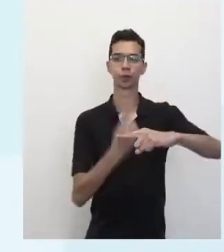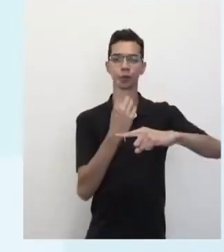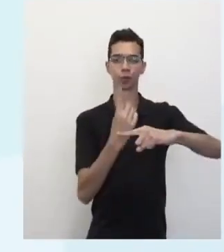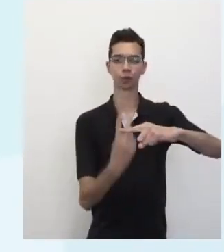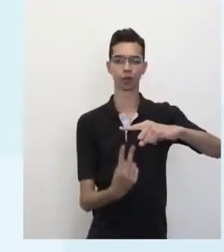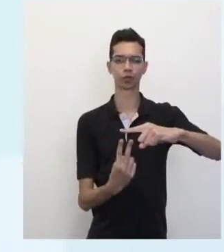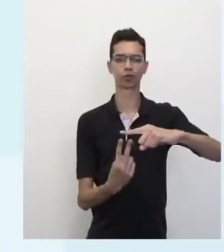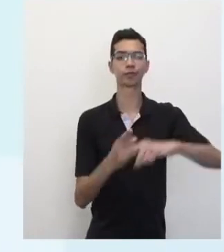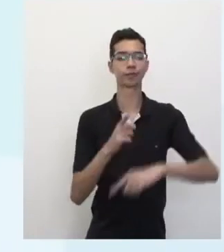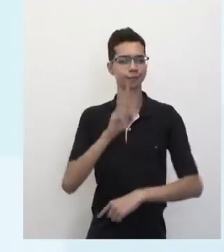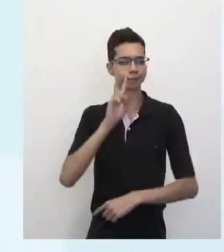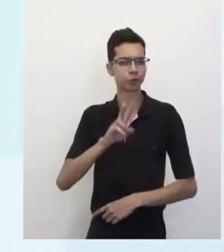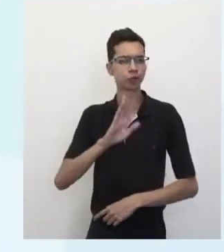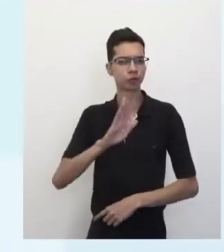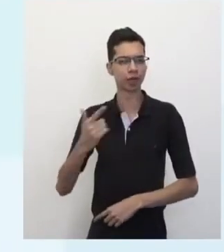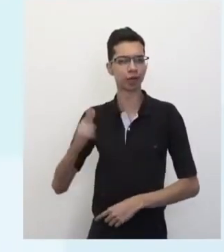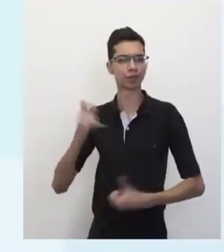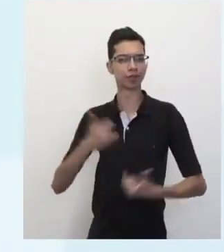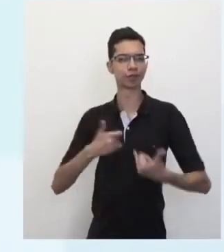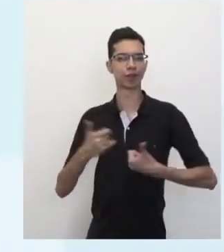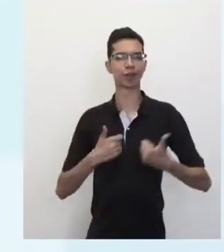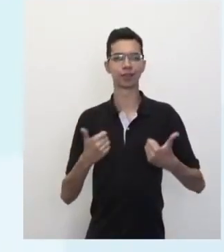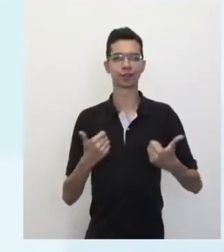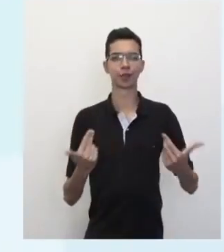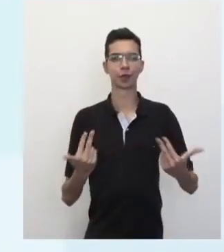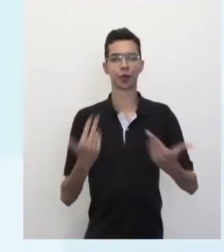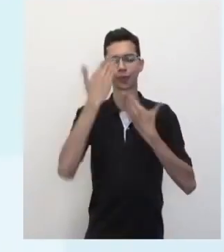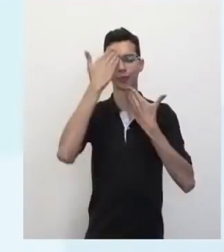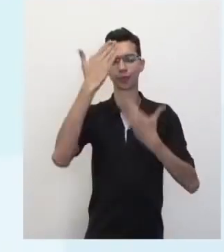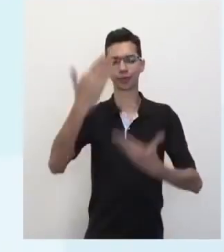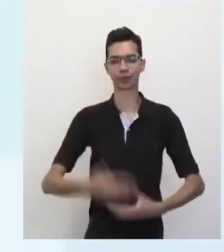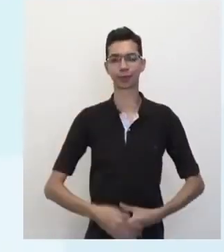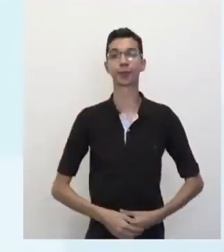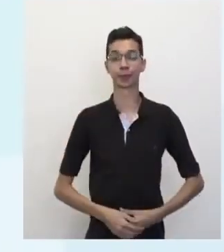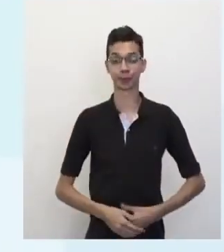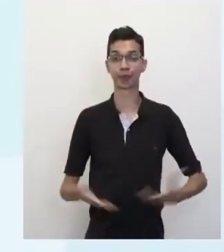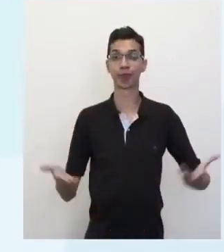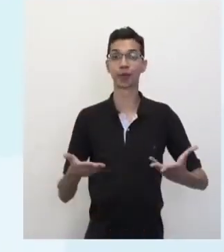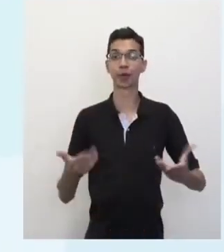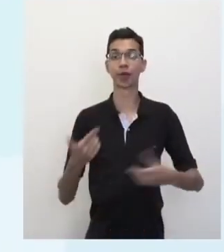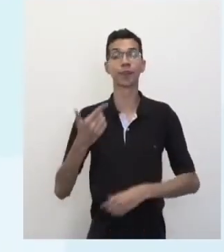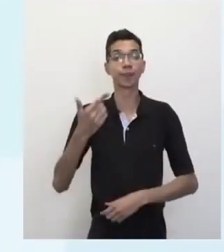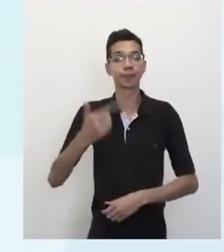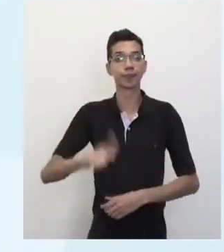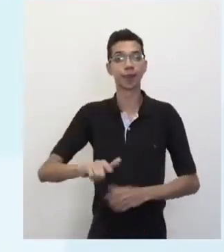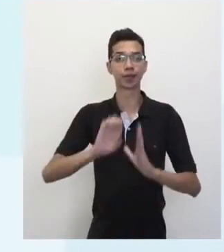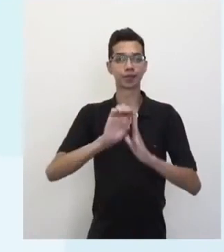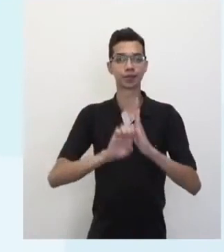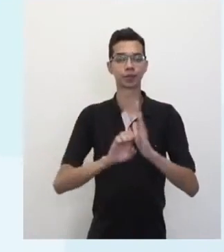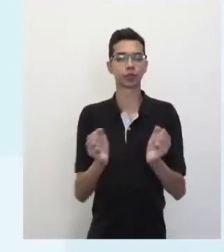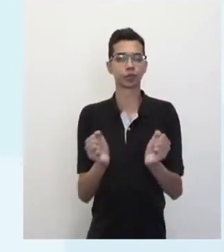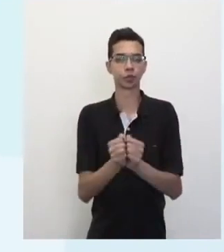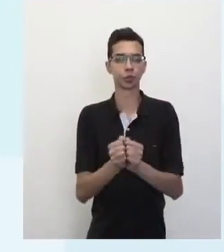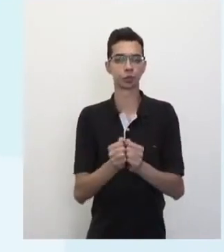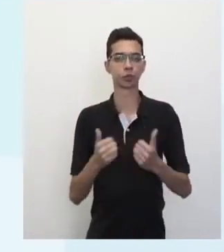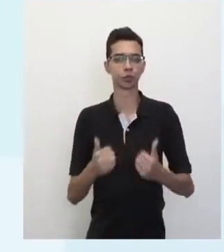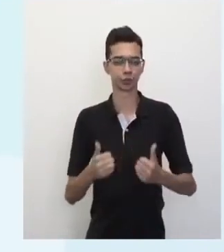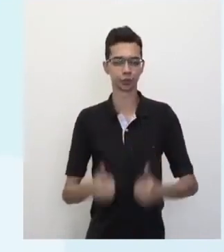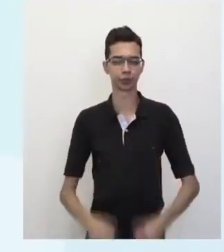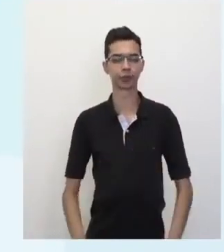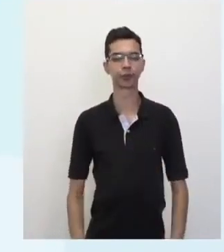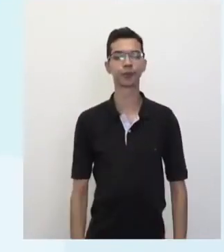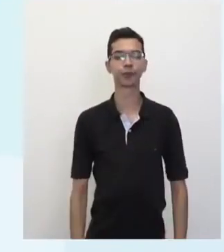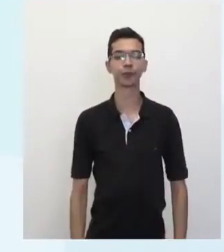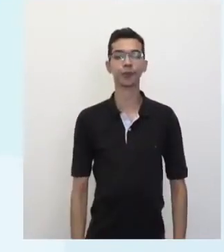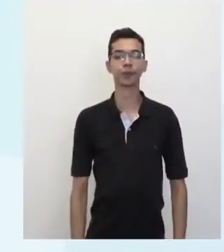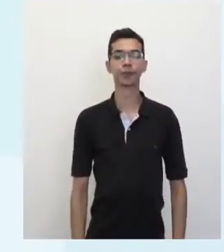visto. Dito pra gente. Muito obrigada. Agora a gente vai fazer o próximo exercício, nós vamos fazer juntos esse, tá?